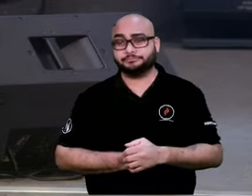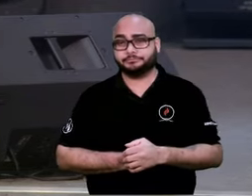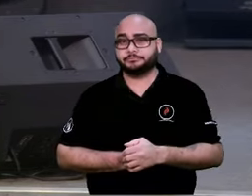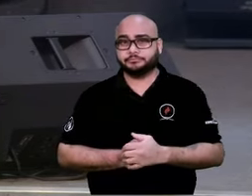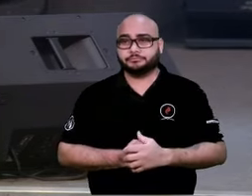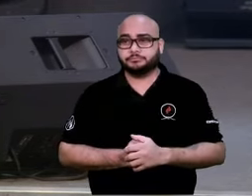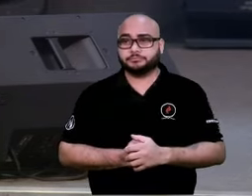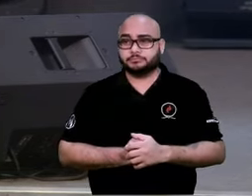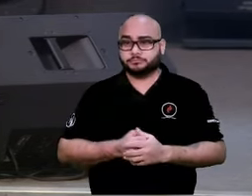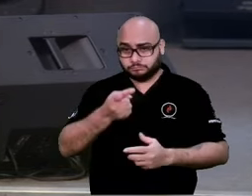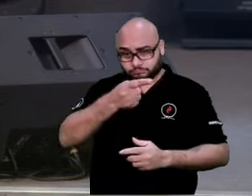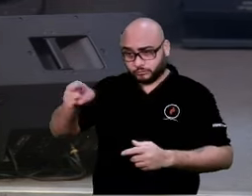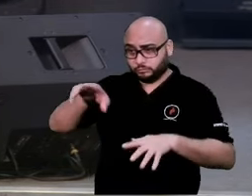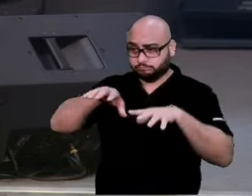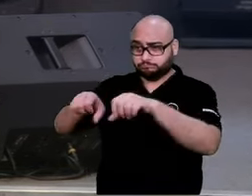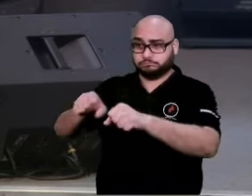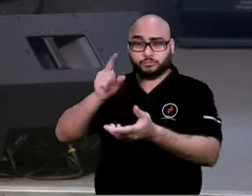Vai agora para o teu compromisso.